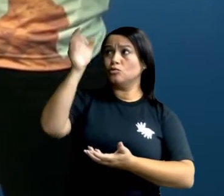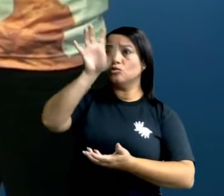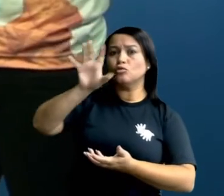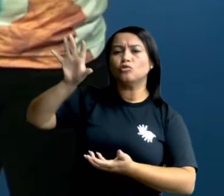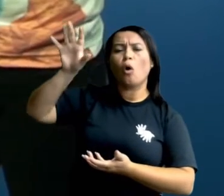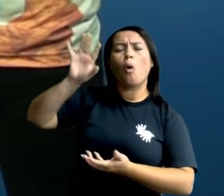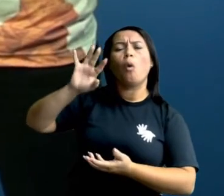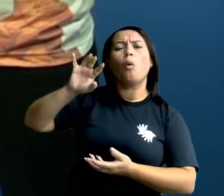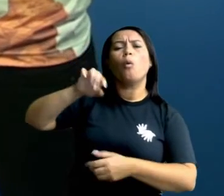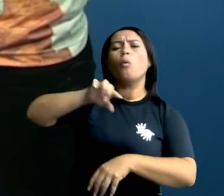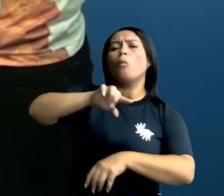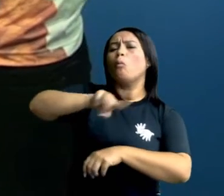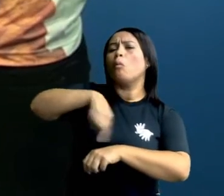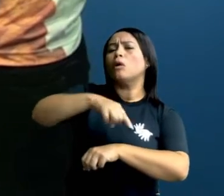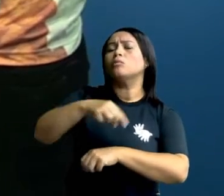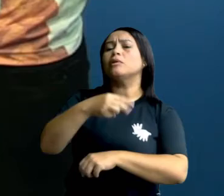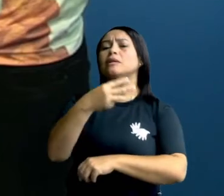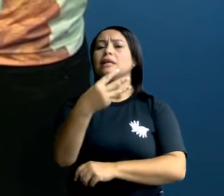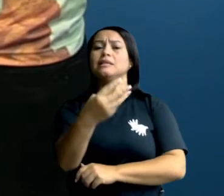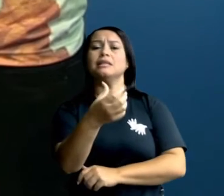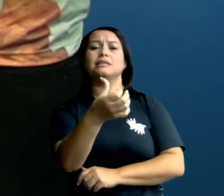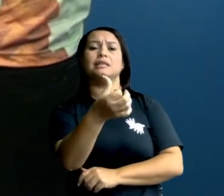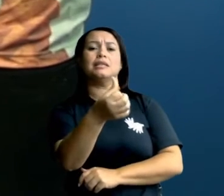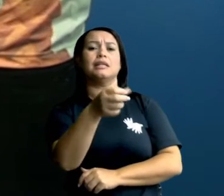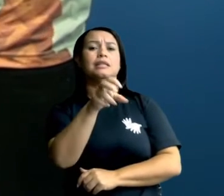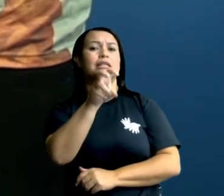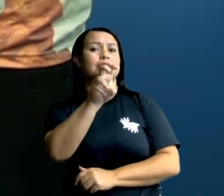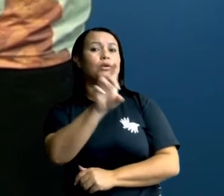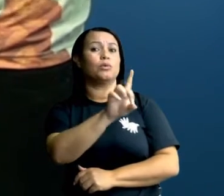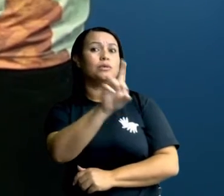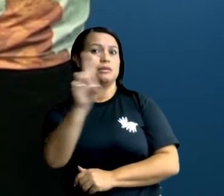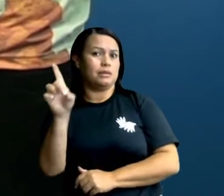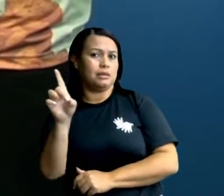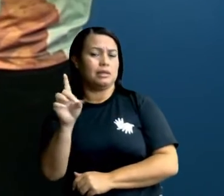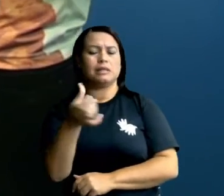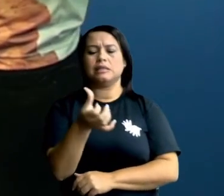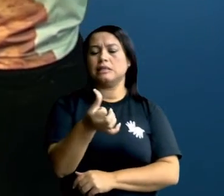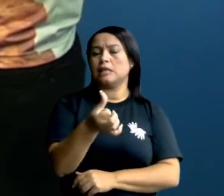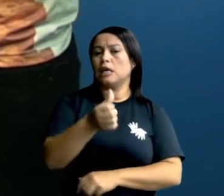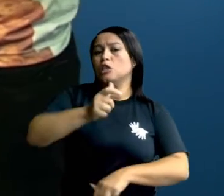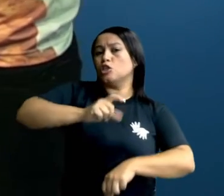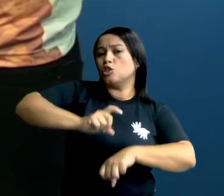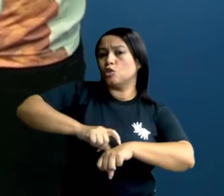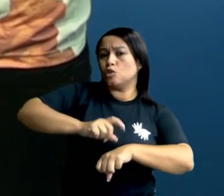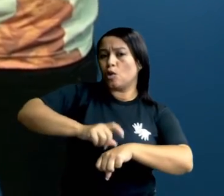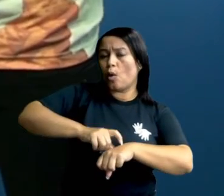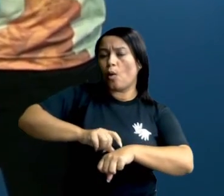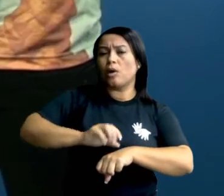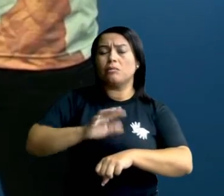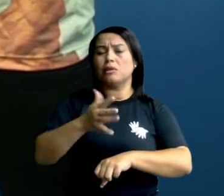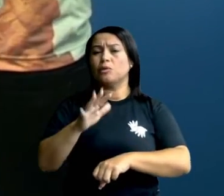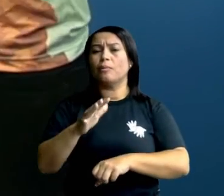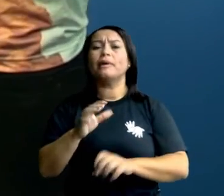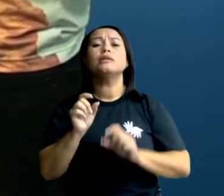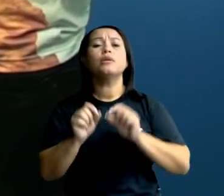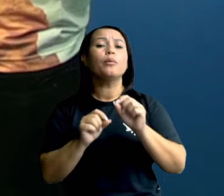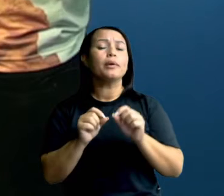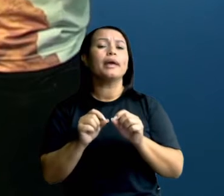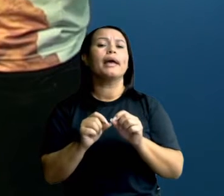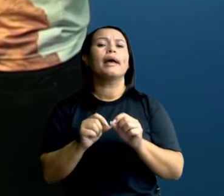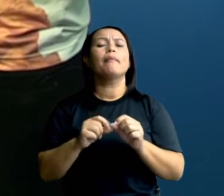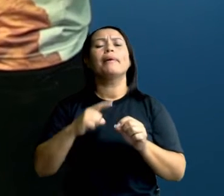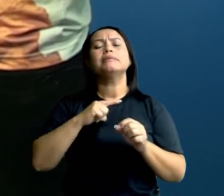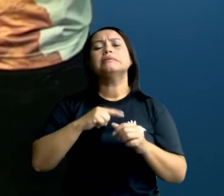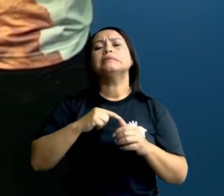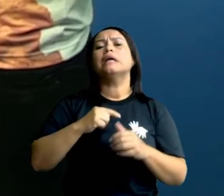dura aproximadamente 365 dias e 6 horas. Eu digo aproximadamente porque não dá exatamente 6 horas, mas em